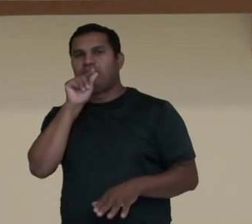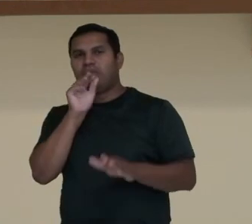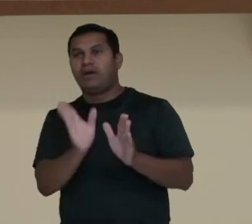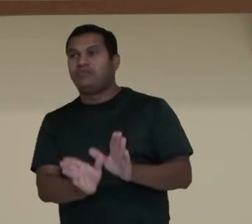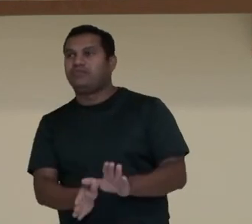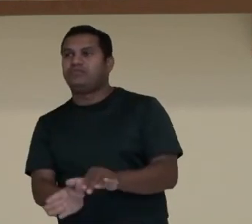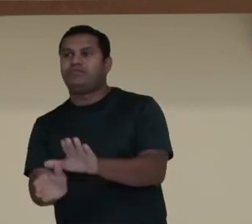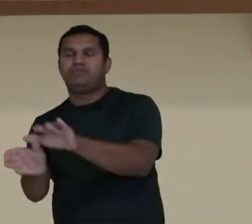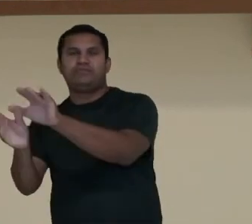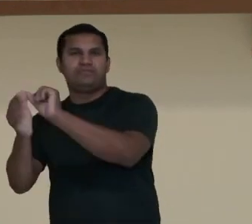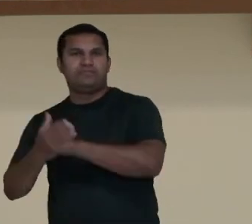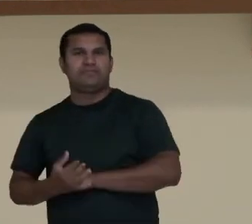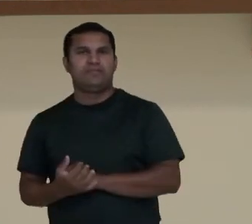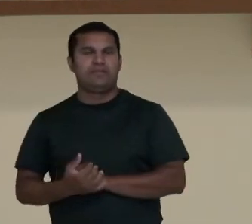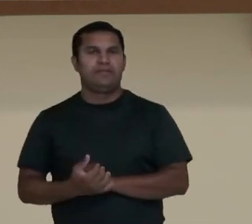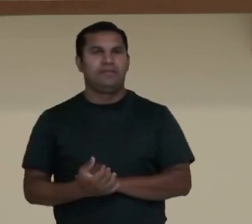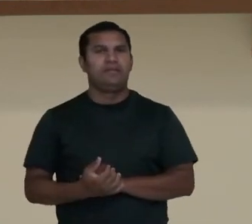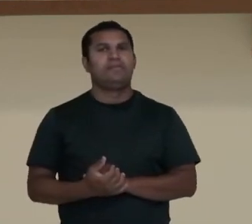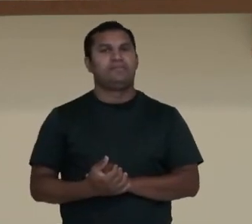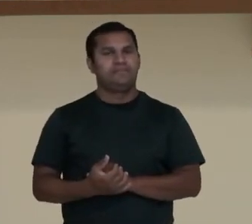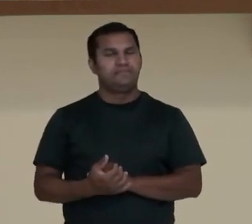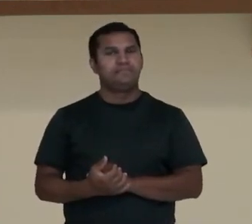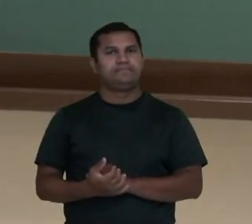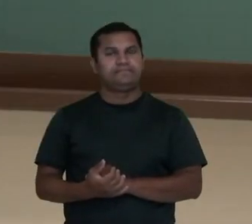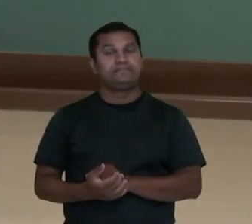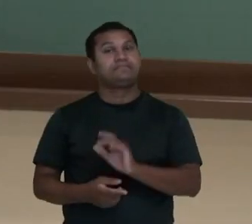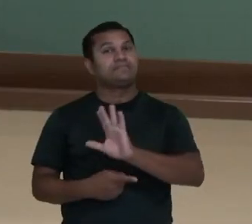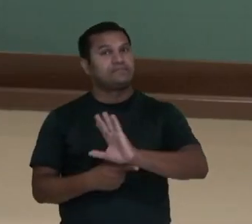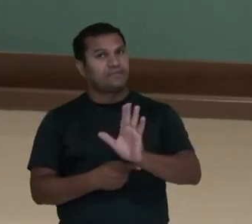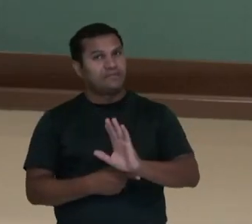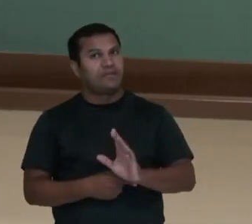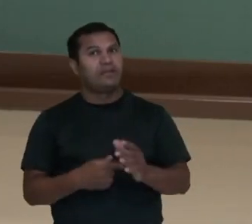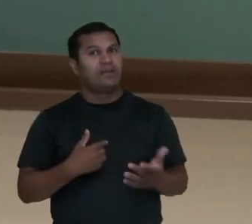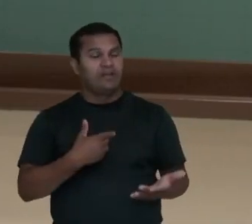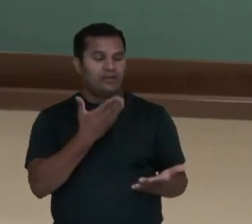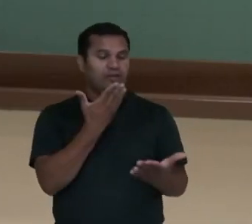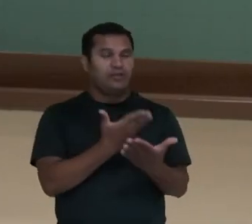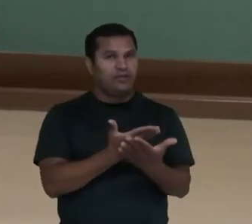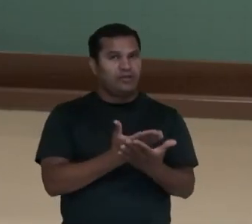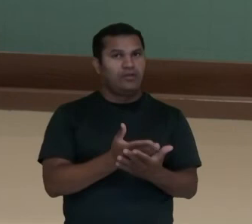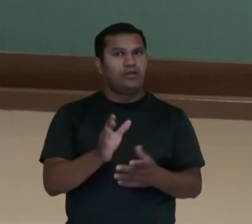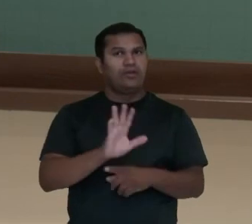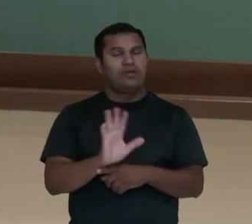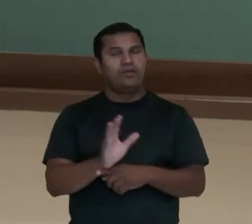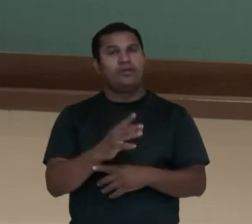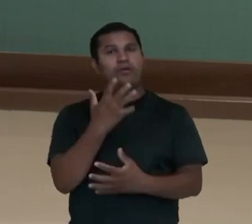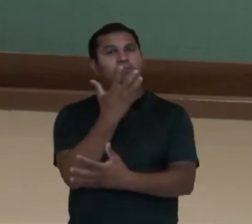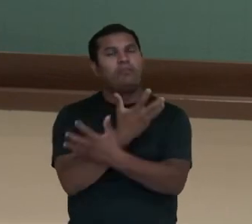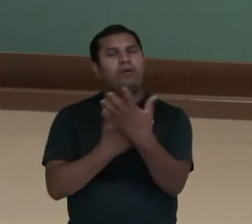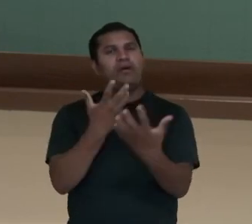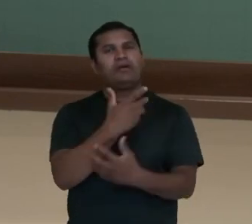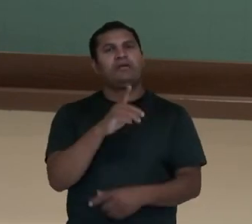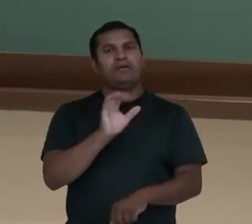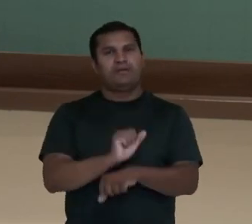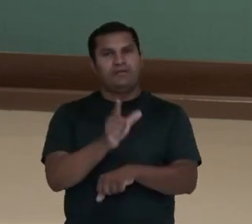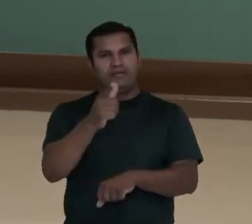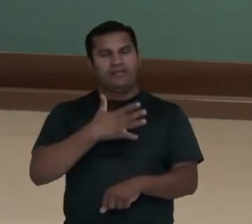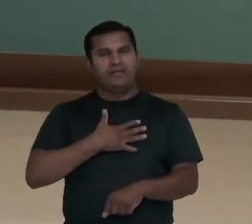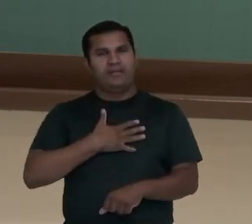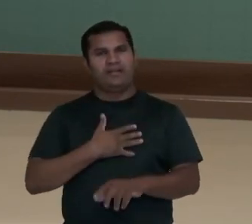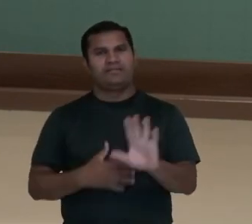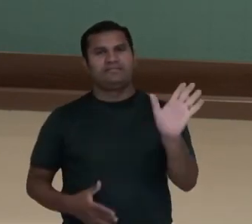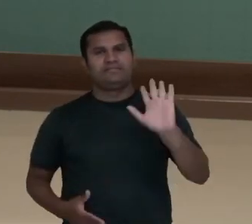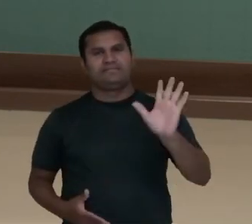daquele habitual. Nesse vídeo falamos sobre o gênero poema, espero que vocês tenham gostado e até breve.